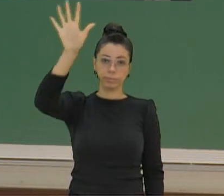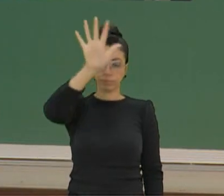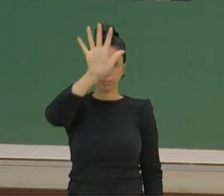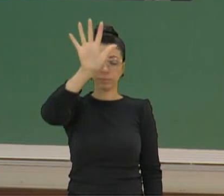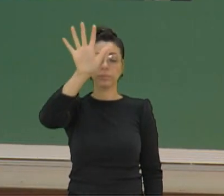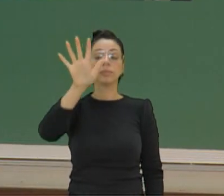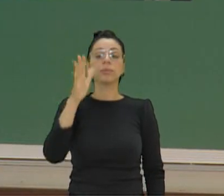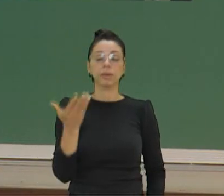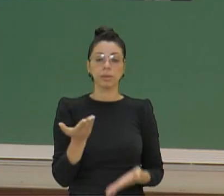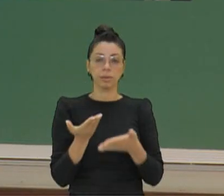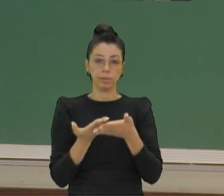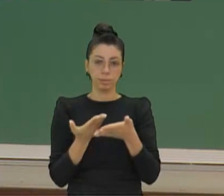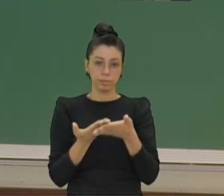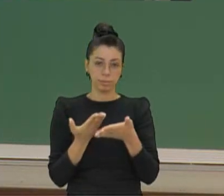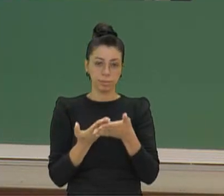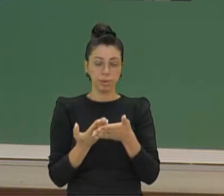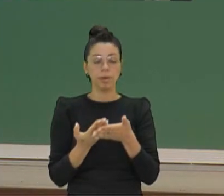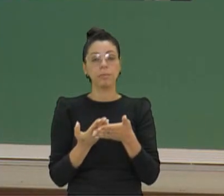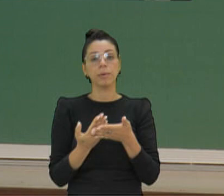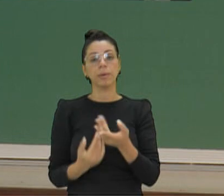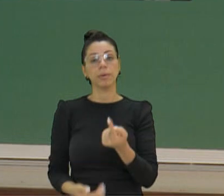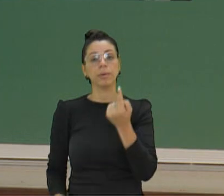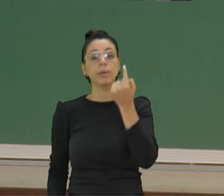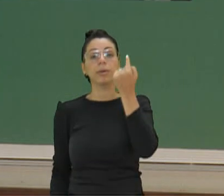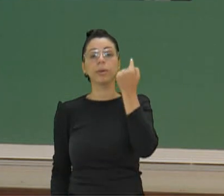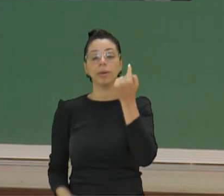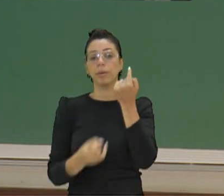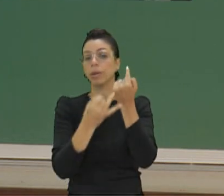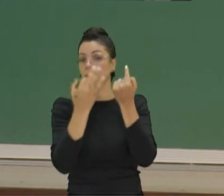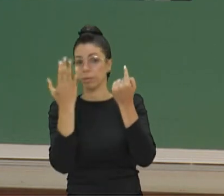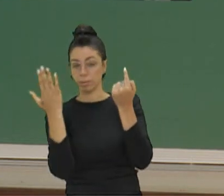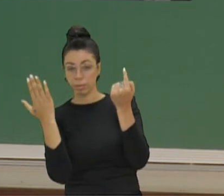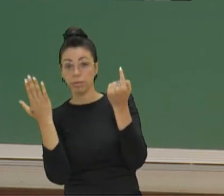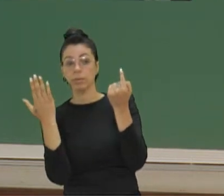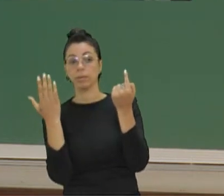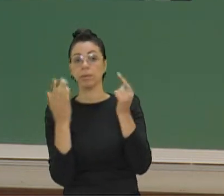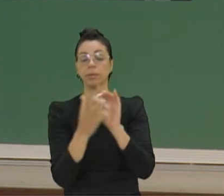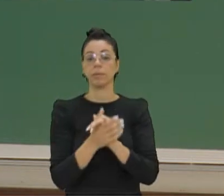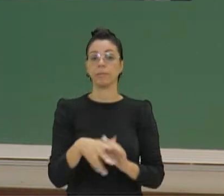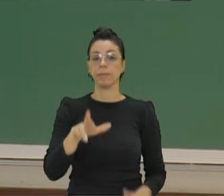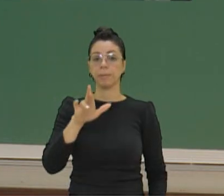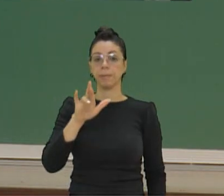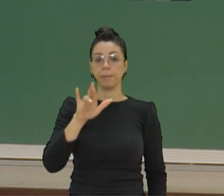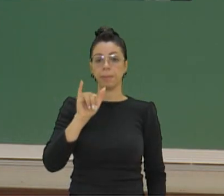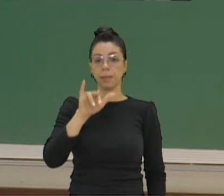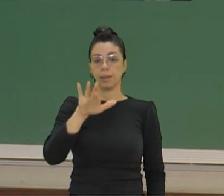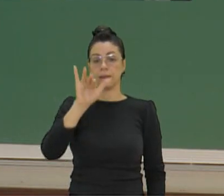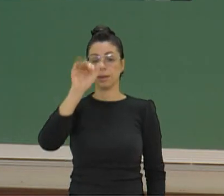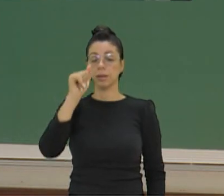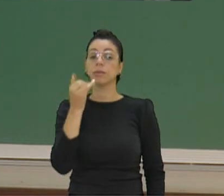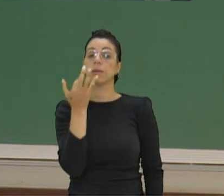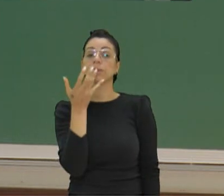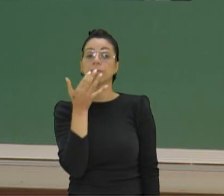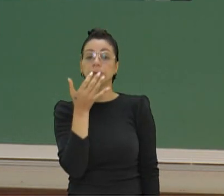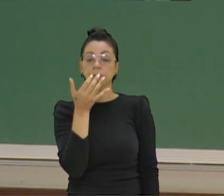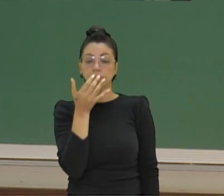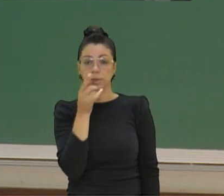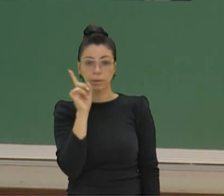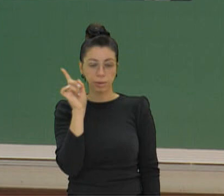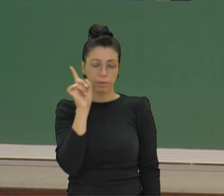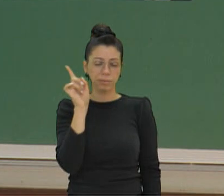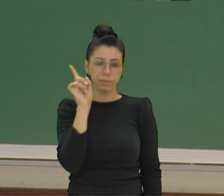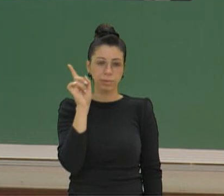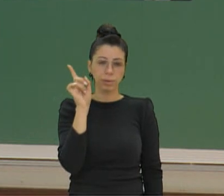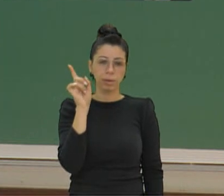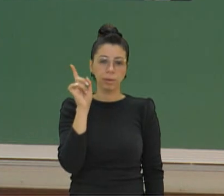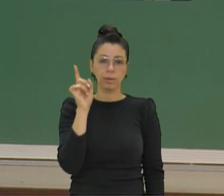nós estudamos na aula passada, algumas dessas partes, né? A íris, que é a parte colorida, nessa foto está preta e